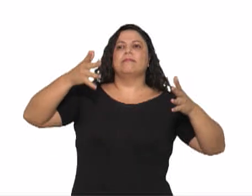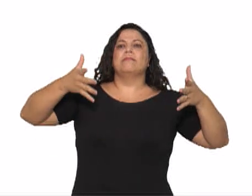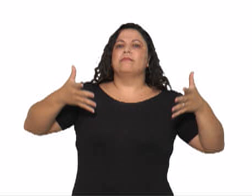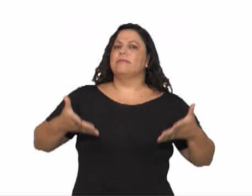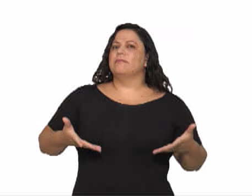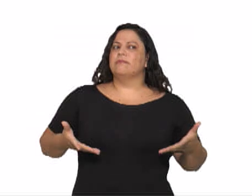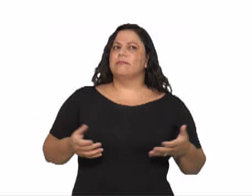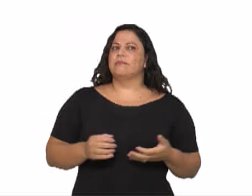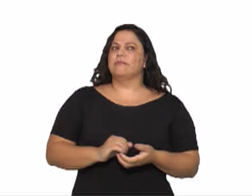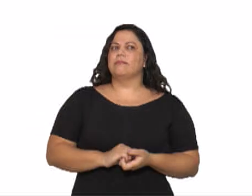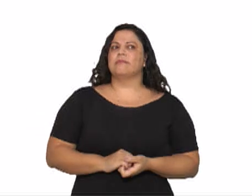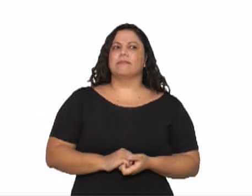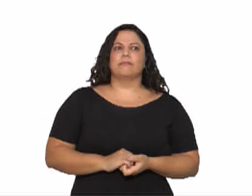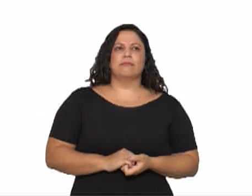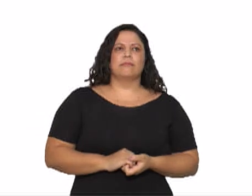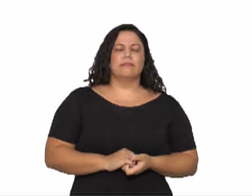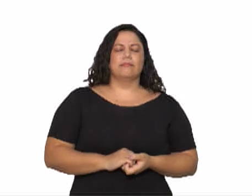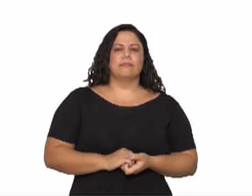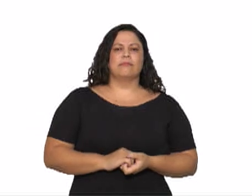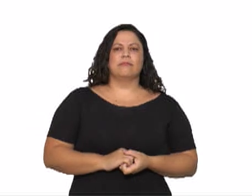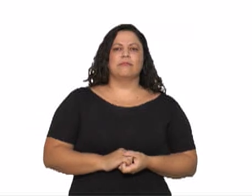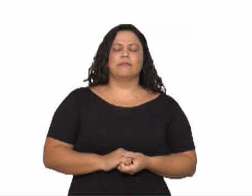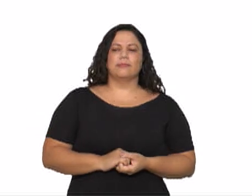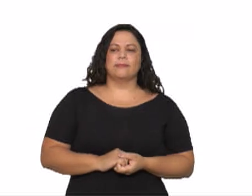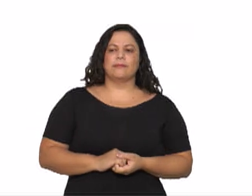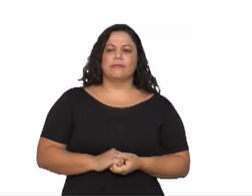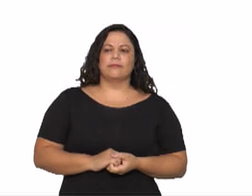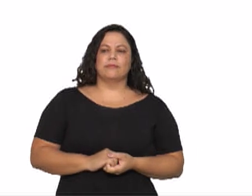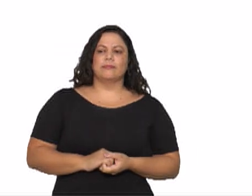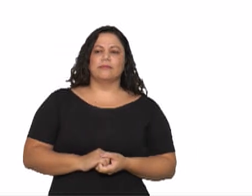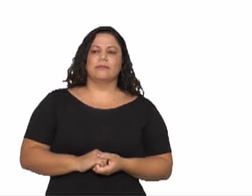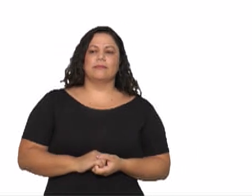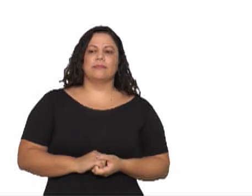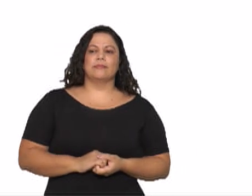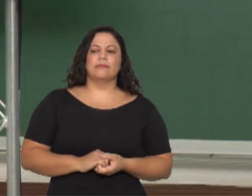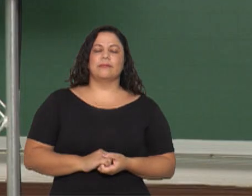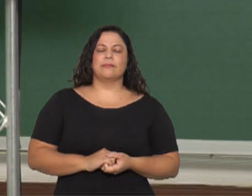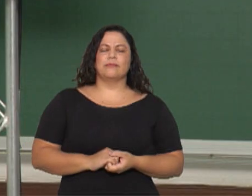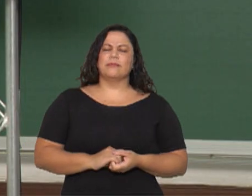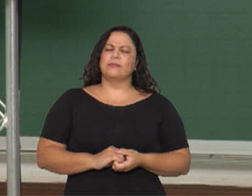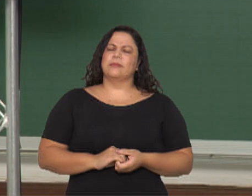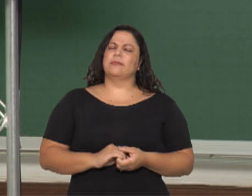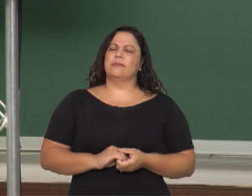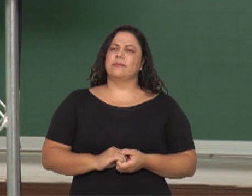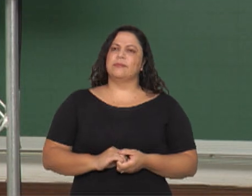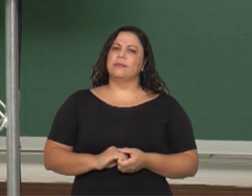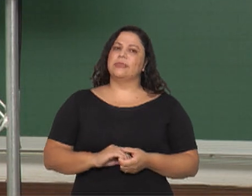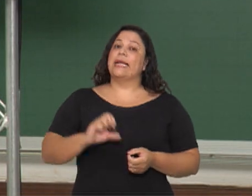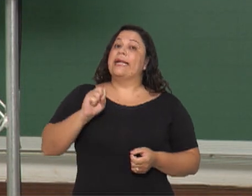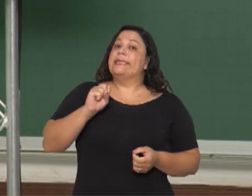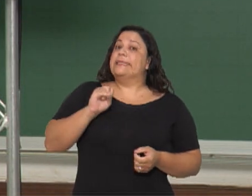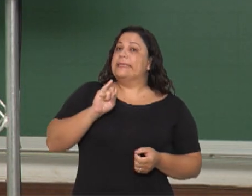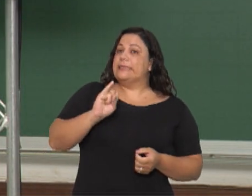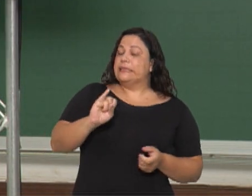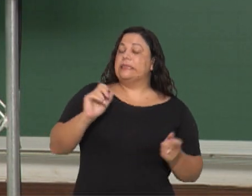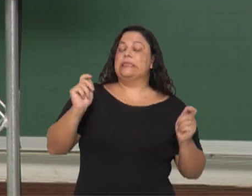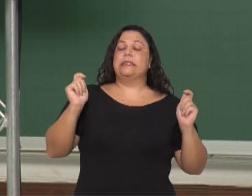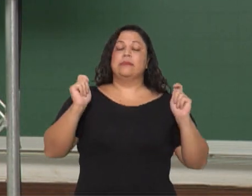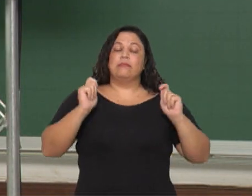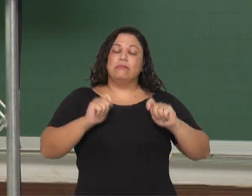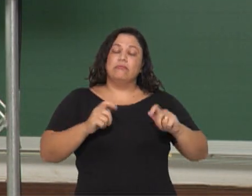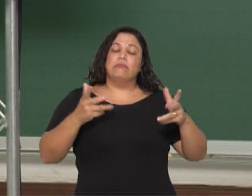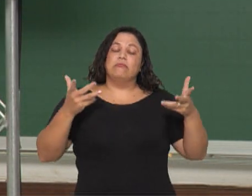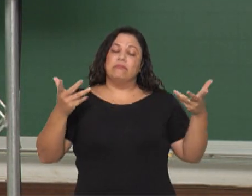La repetição del verso, se pudiera vivir novamente. Então, essa expressãozinha, se pudiera, ela